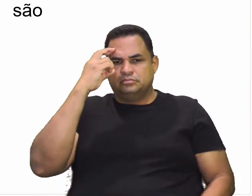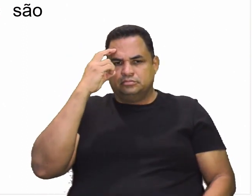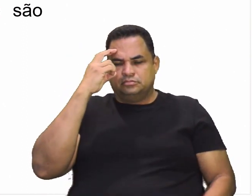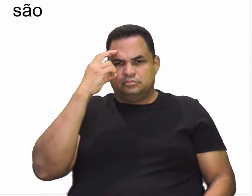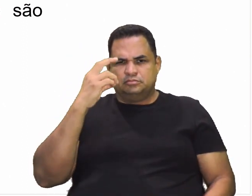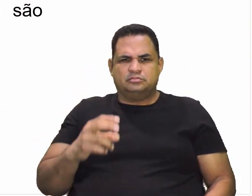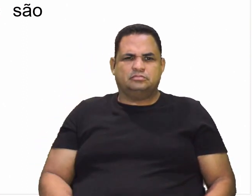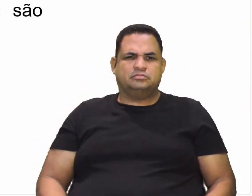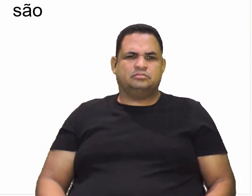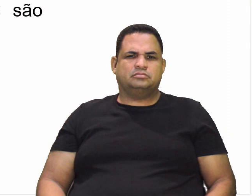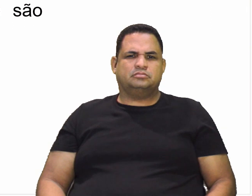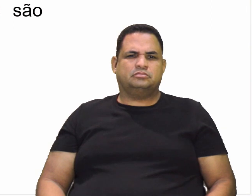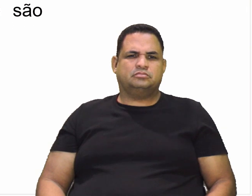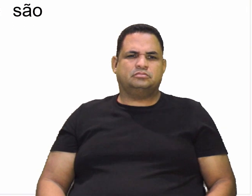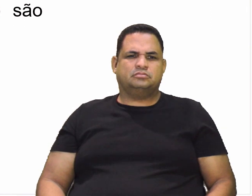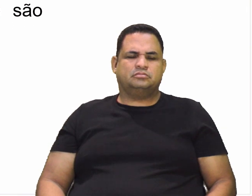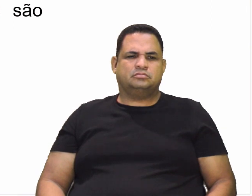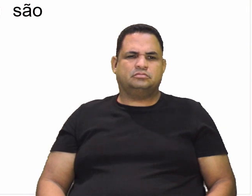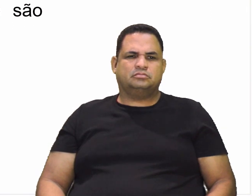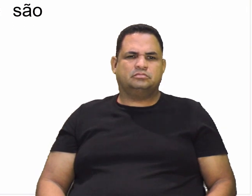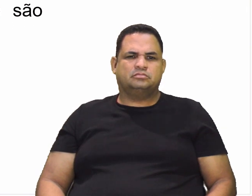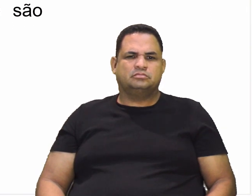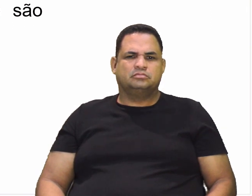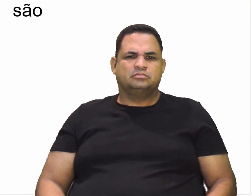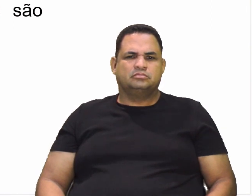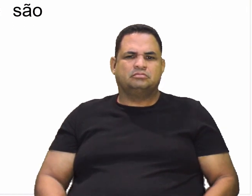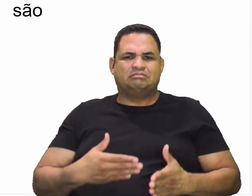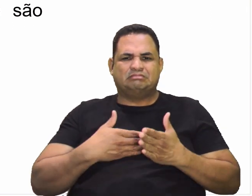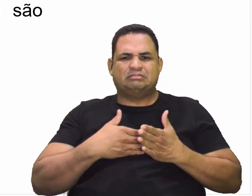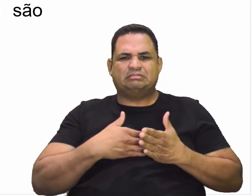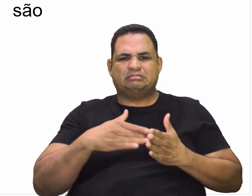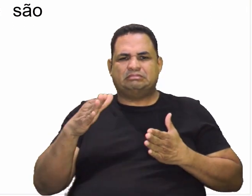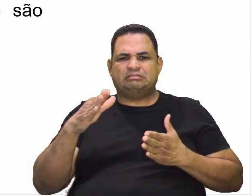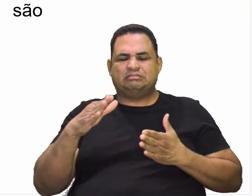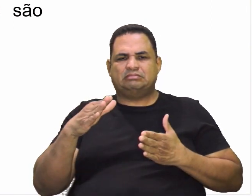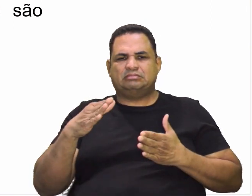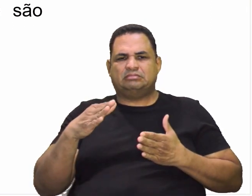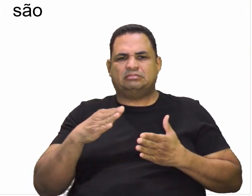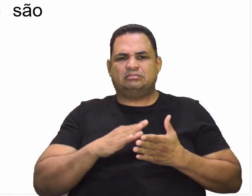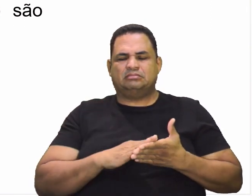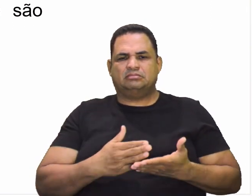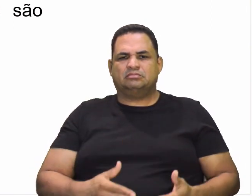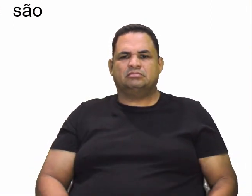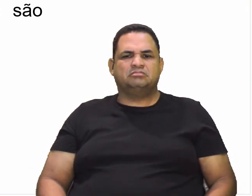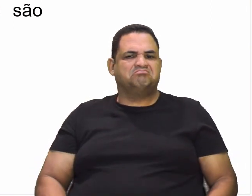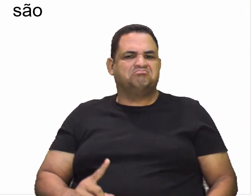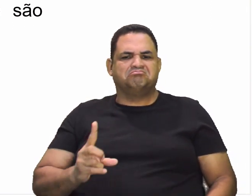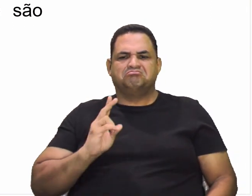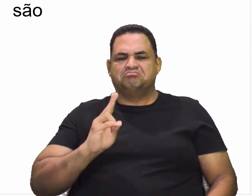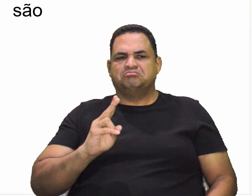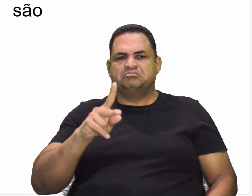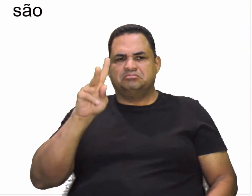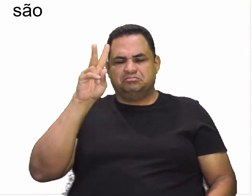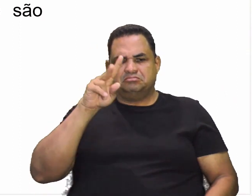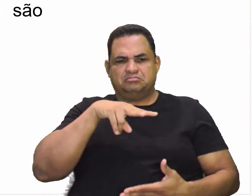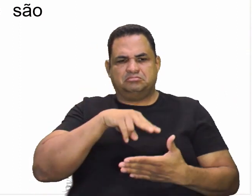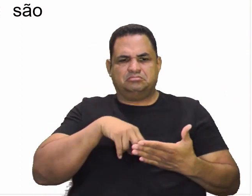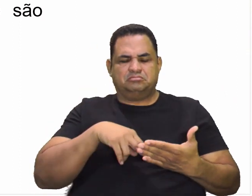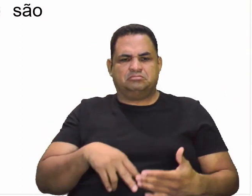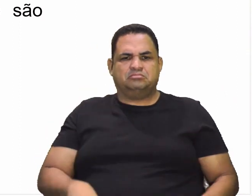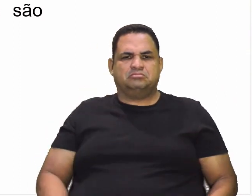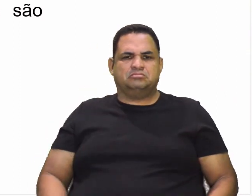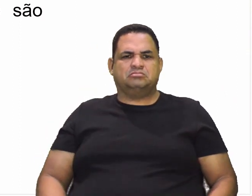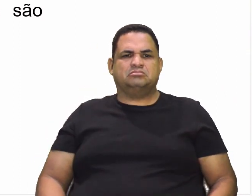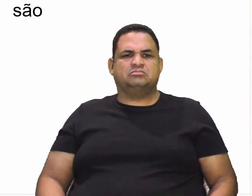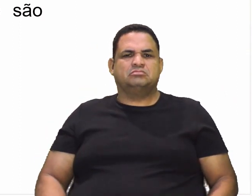cultural. Opa, pelo amor de Deus, essa daqui eu já tiraria, eu nem continuaria lendo essa daí. Ou